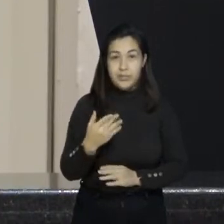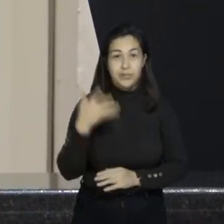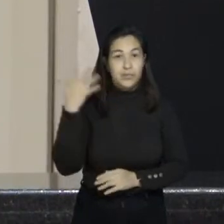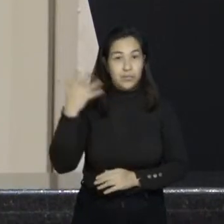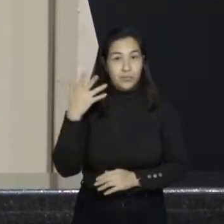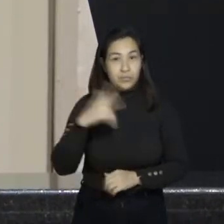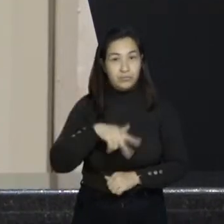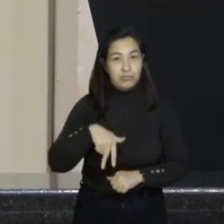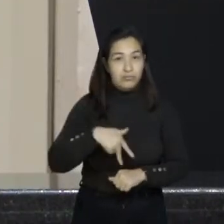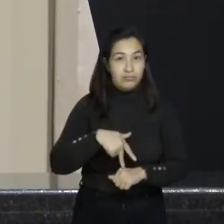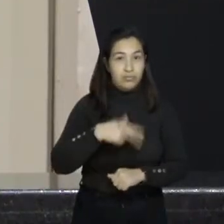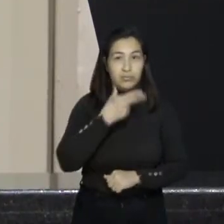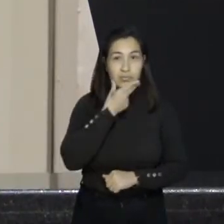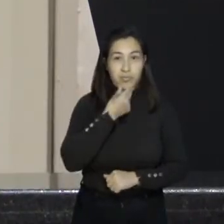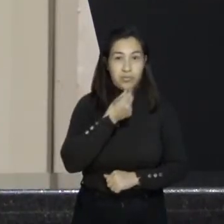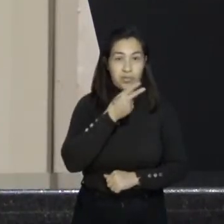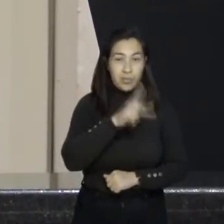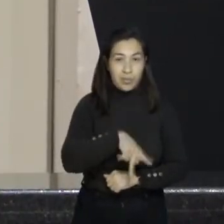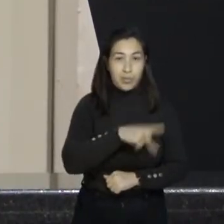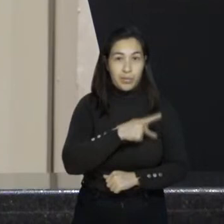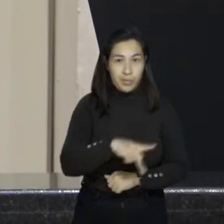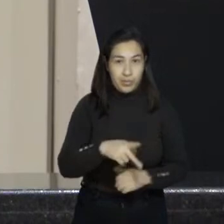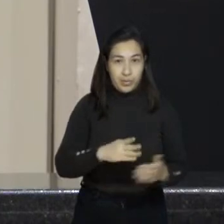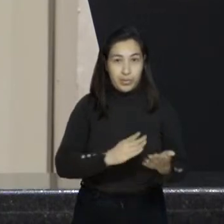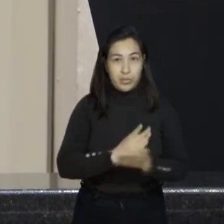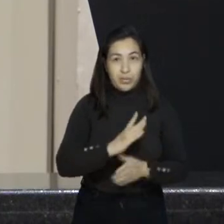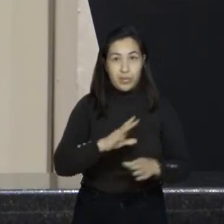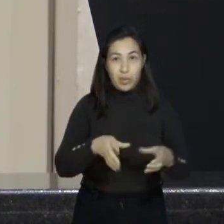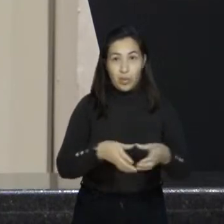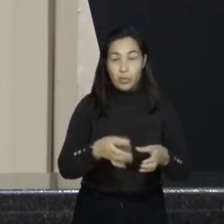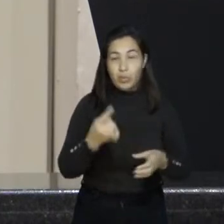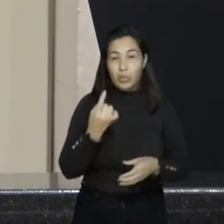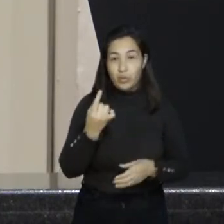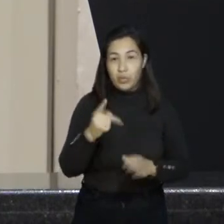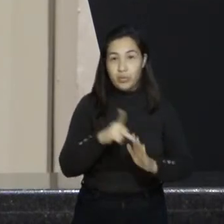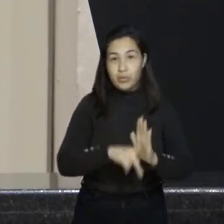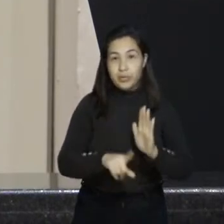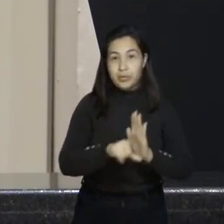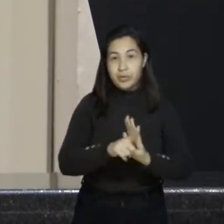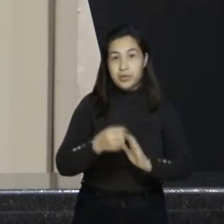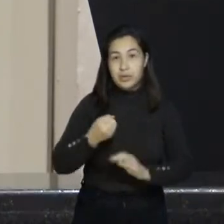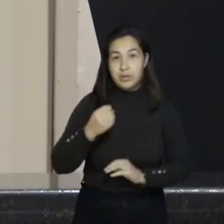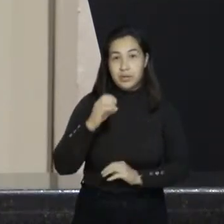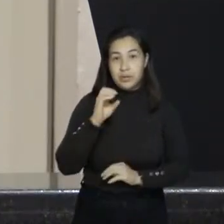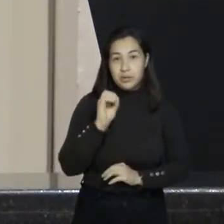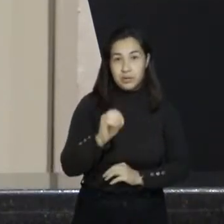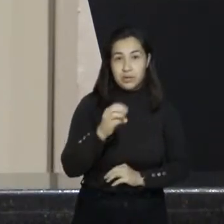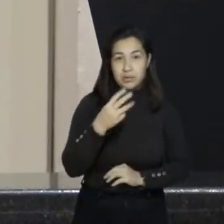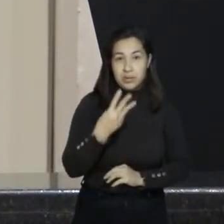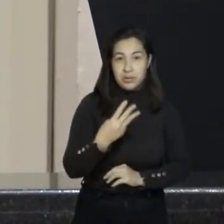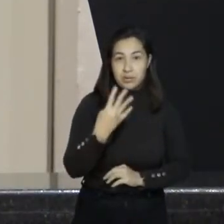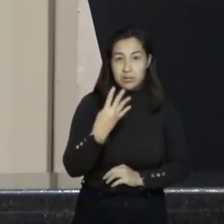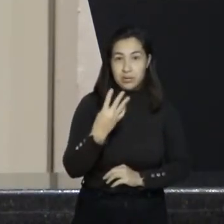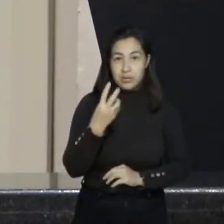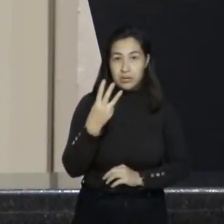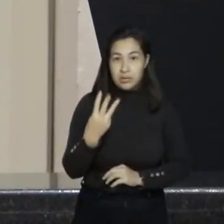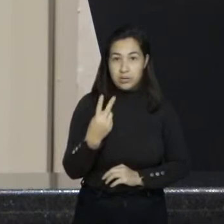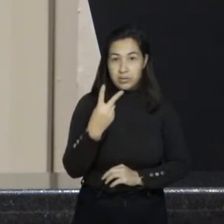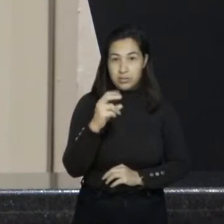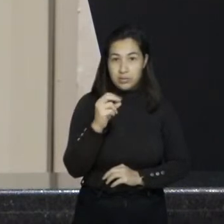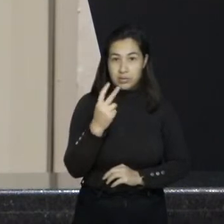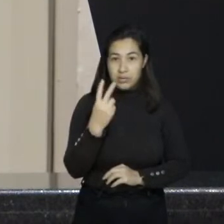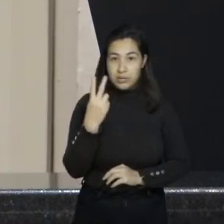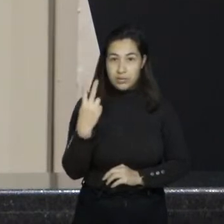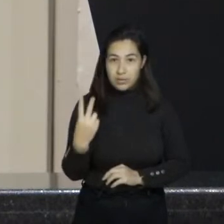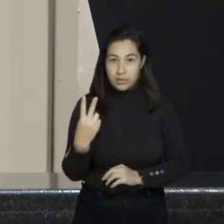Padre Pedro balde Sera foi aprovado em torno único o projeto ele é zero 343 2022 é